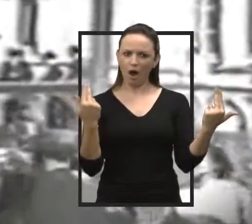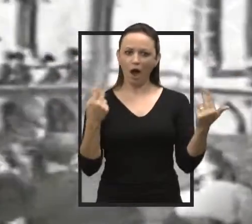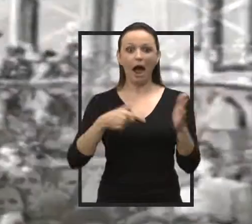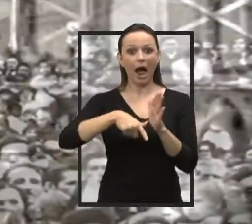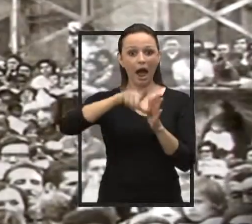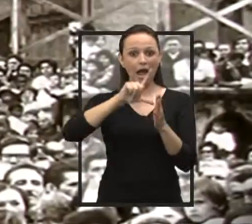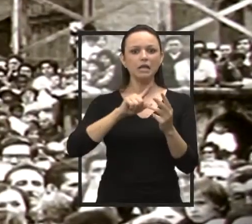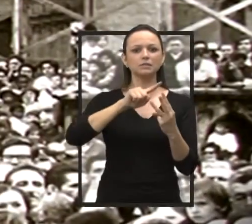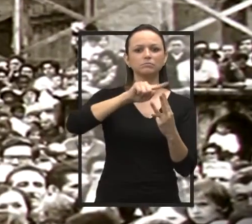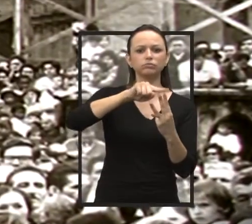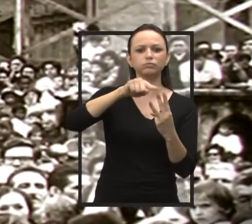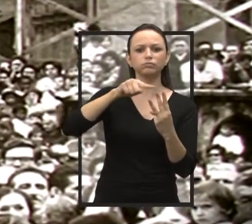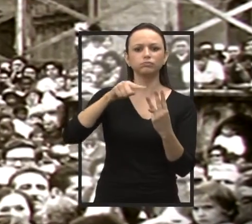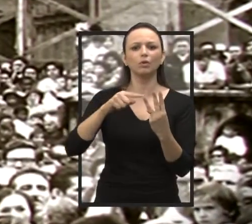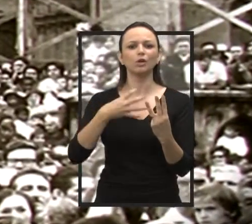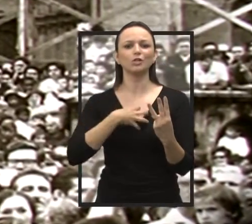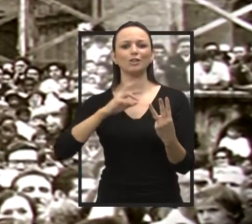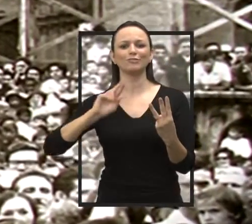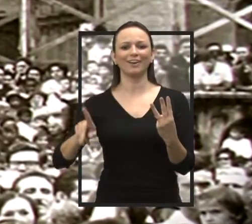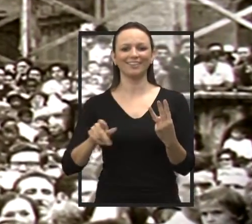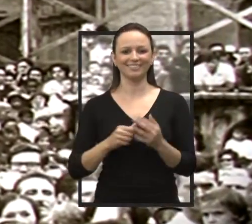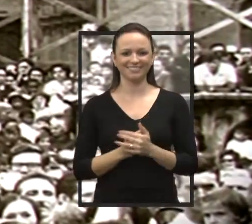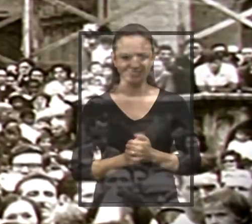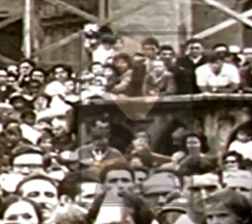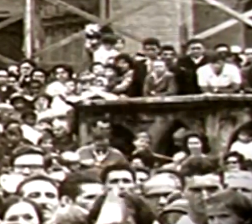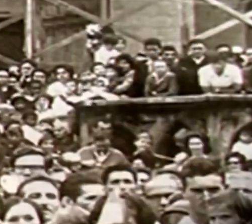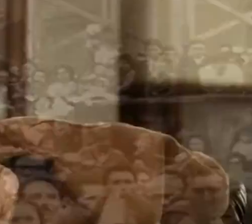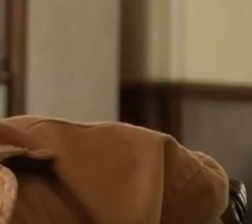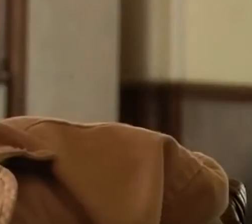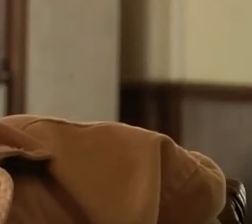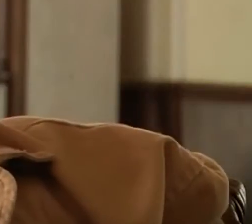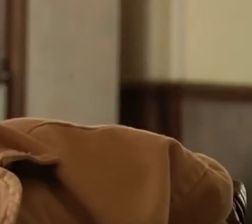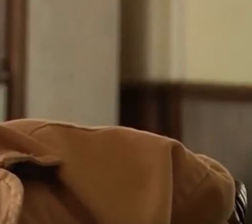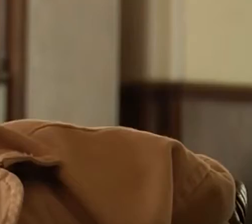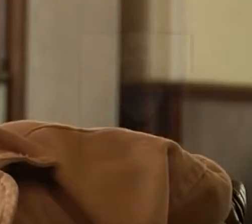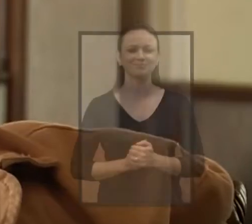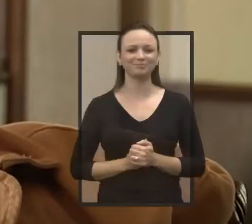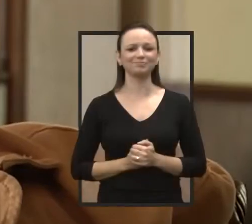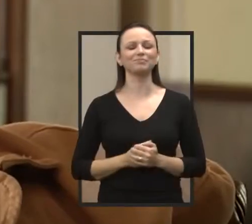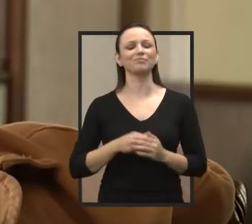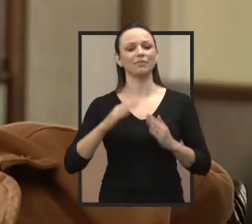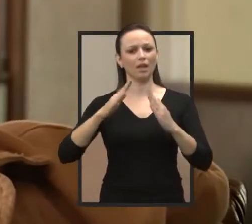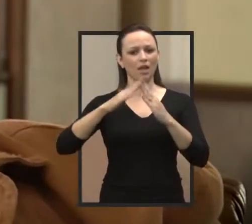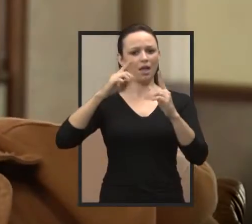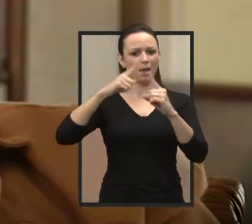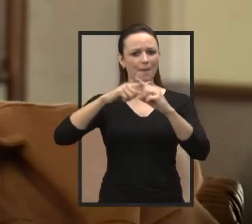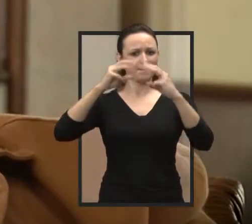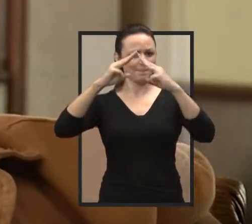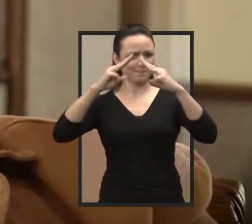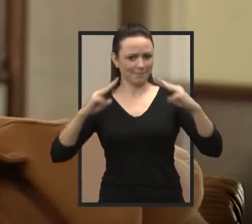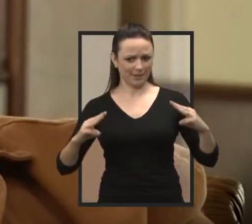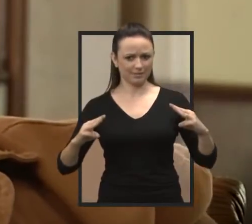para abrigar a imagem da padroeira da cidade. A atual igreja matriz é o 4º templo construído